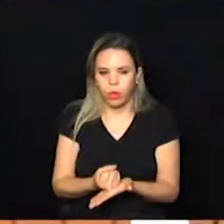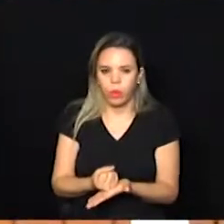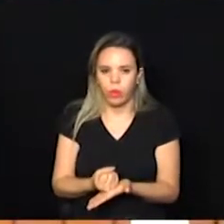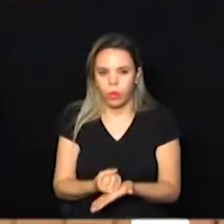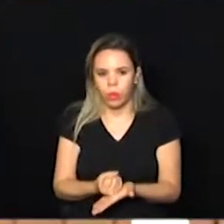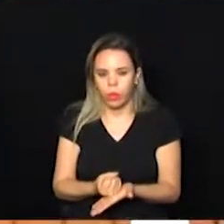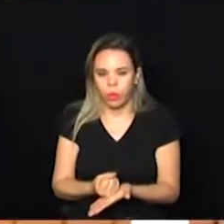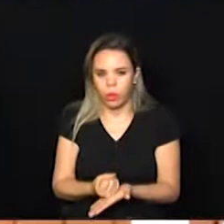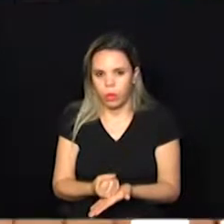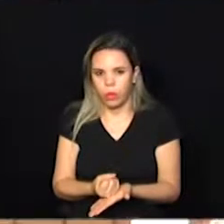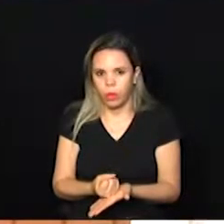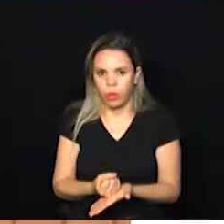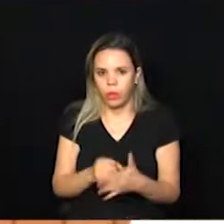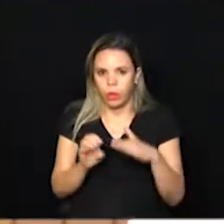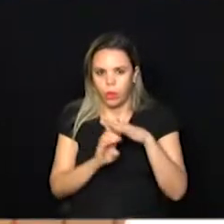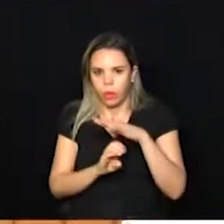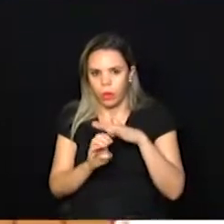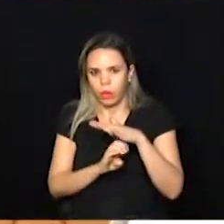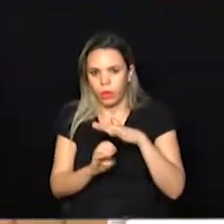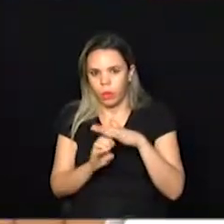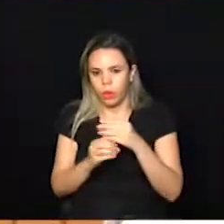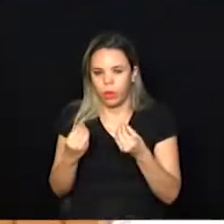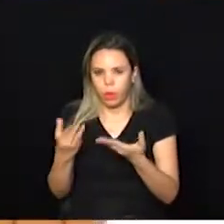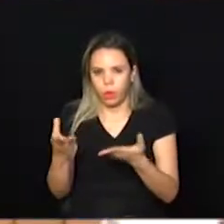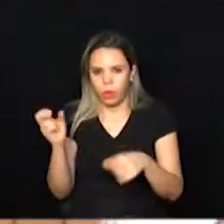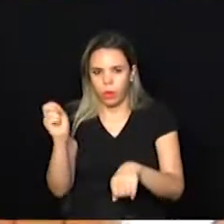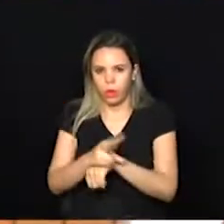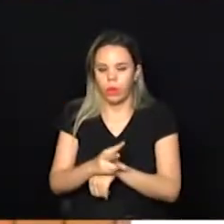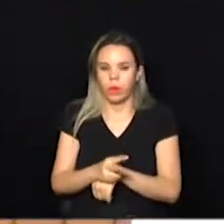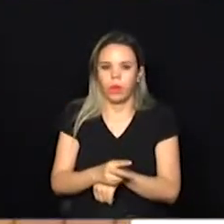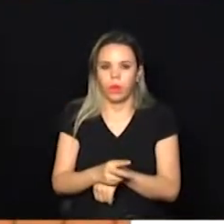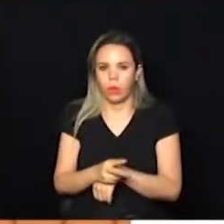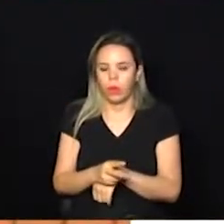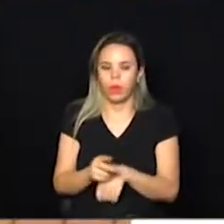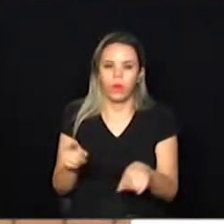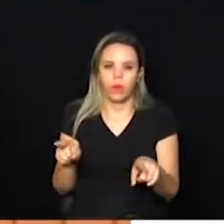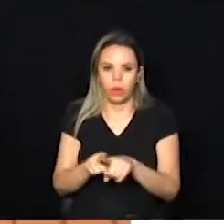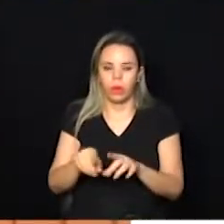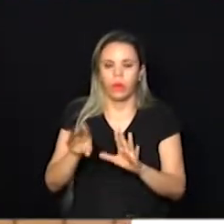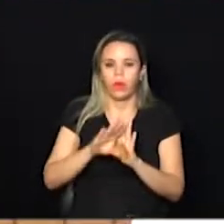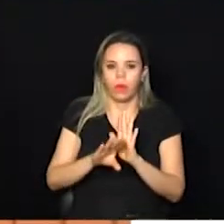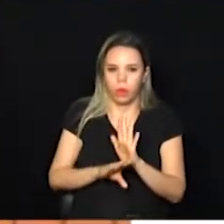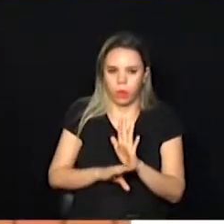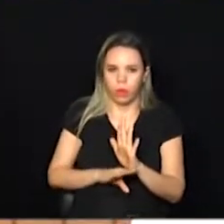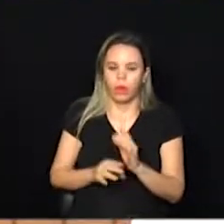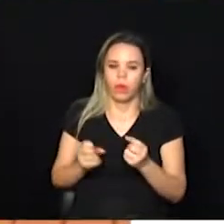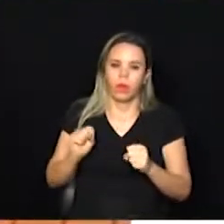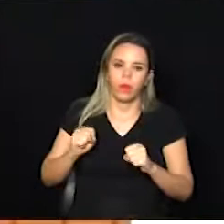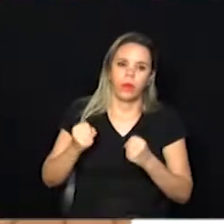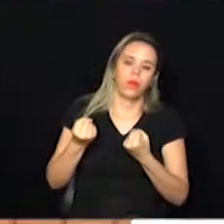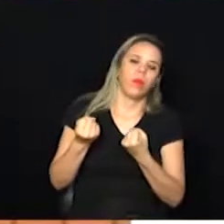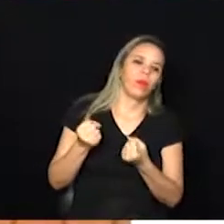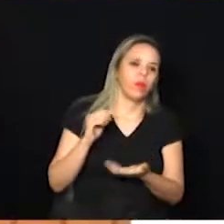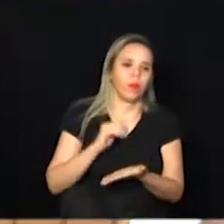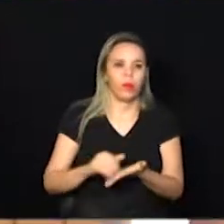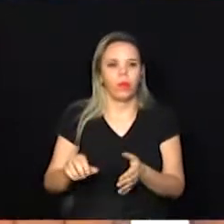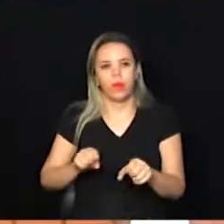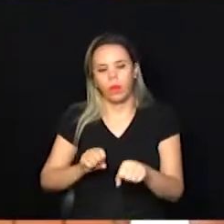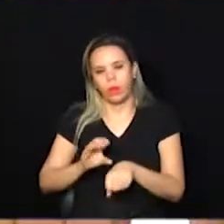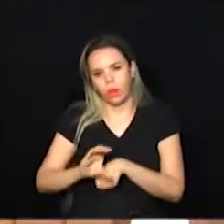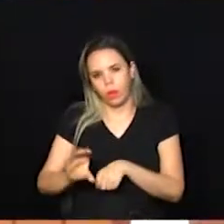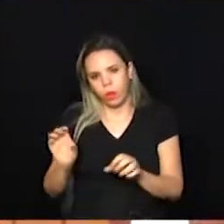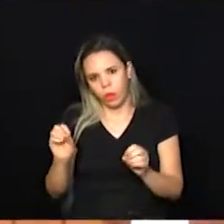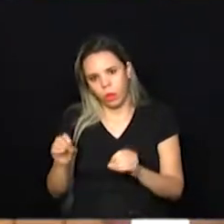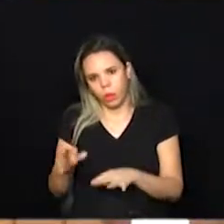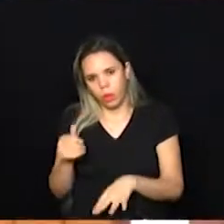de empresas que podem fornecer empregos, como também um programa que possa dar um fortalecimento, uma assessoria, formação,